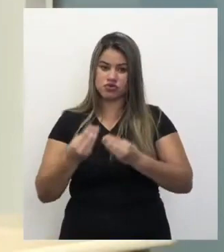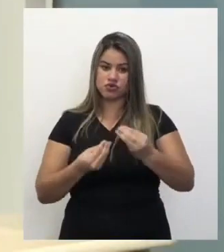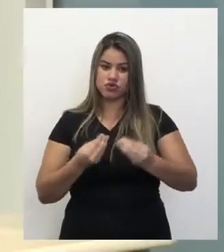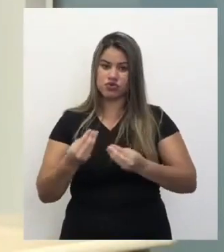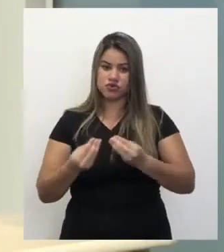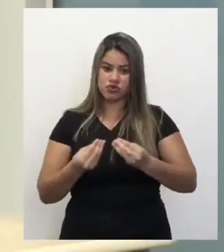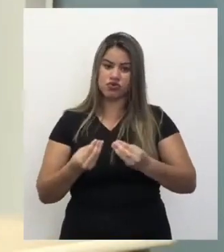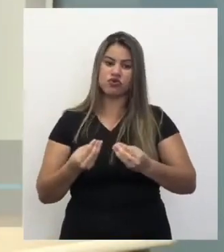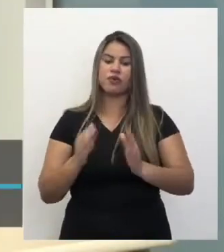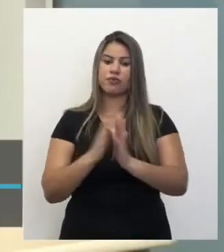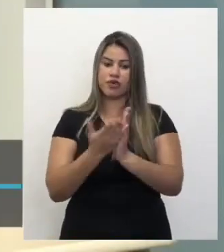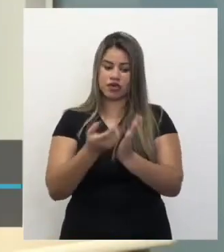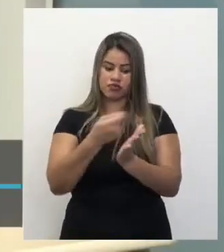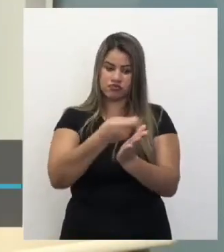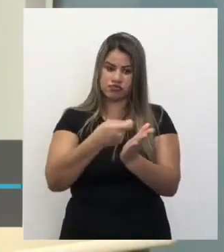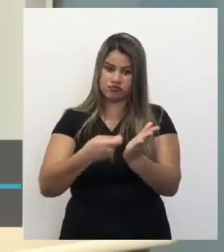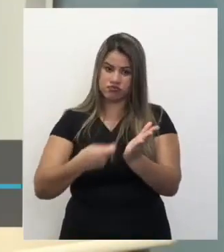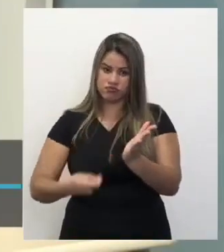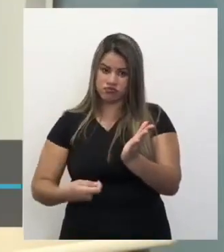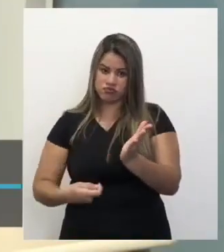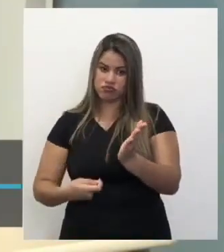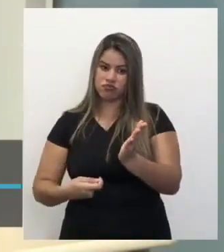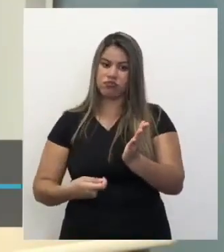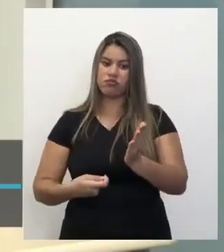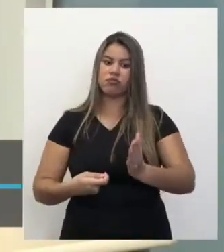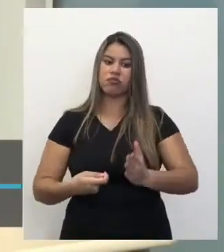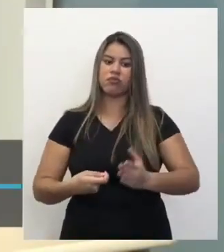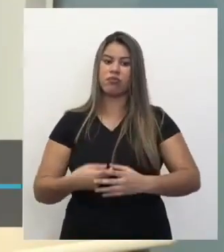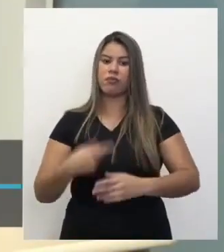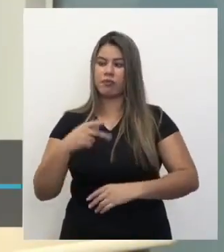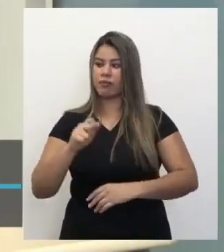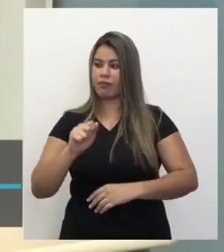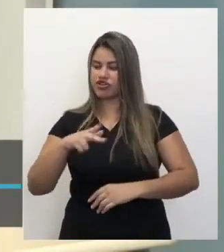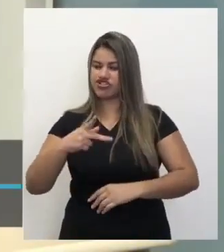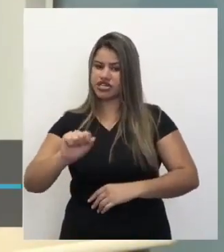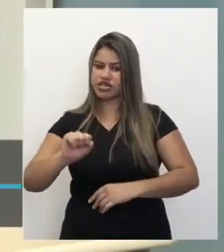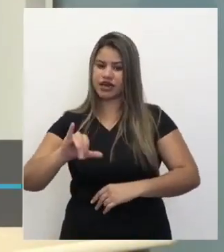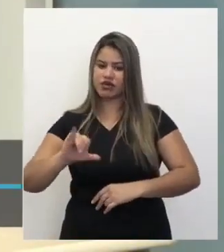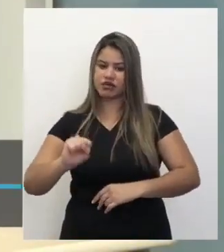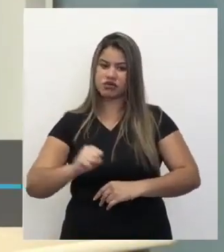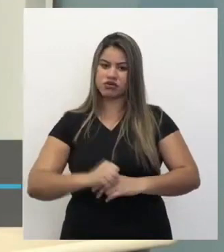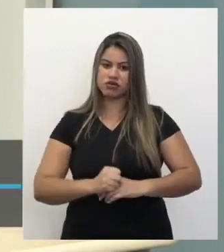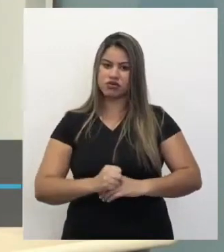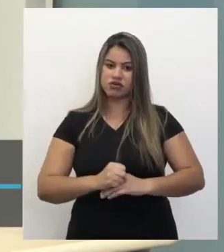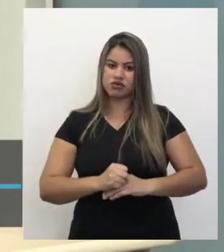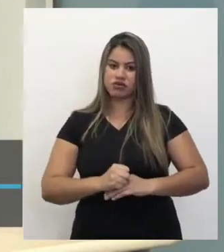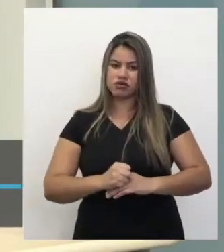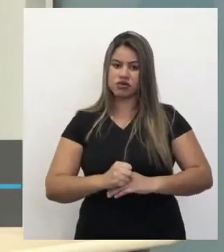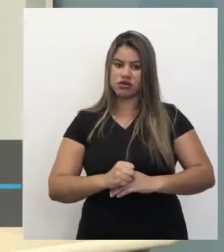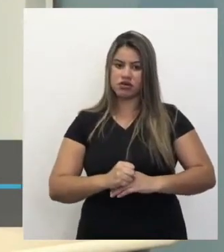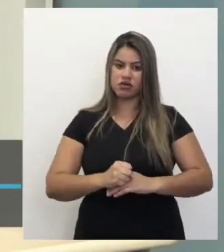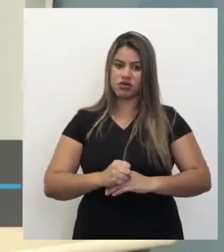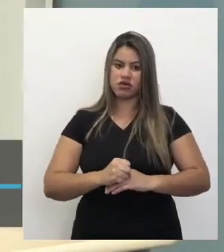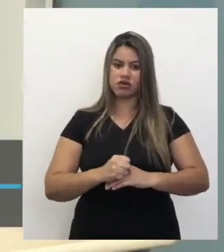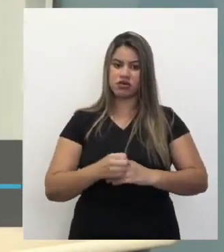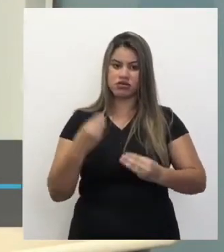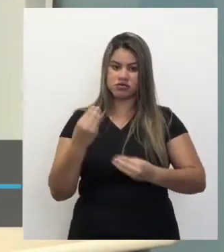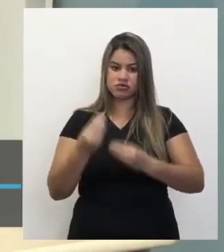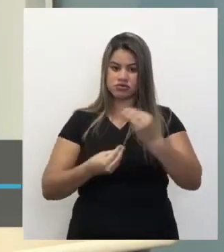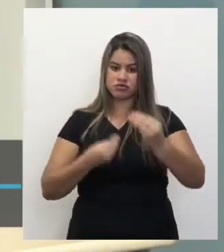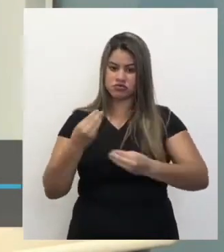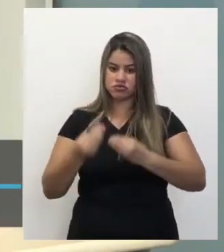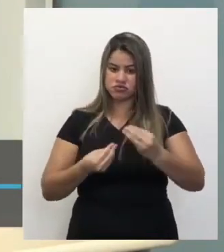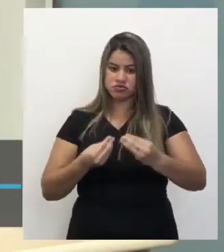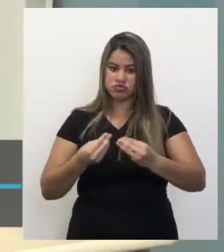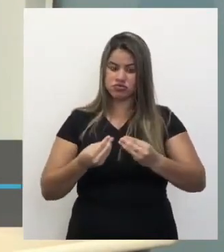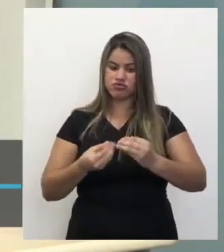a Bíblia, bulas papais, outros escritos ali religiosos, e eles produziam isso utilizando também